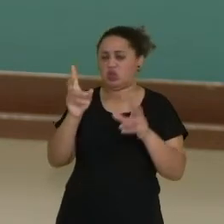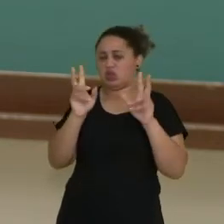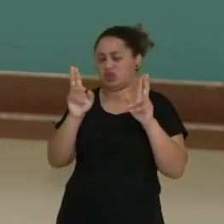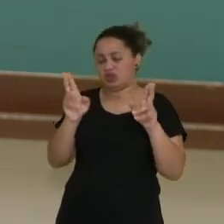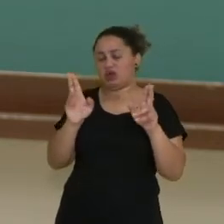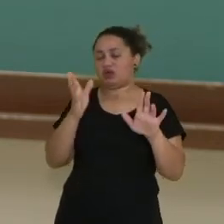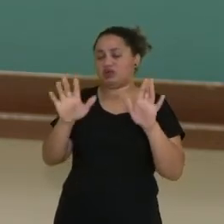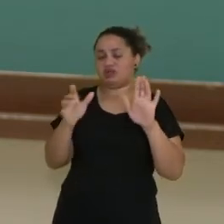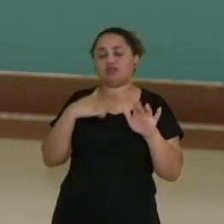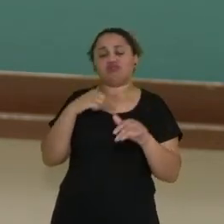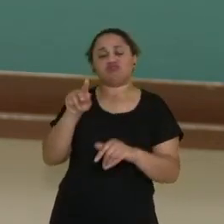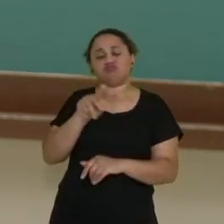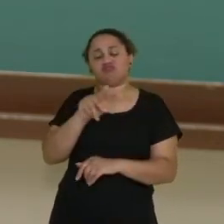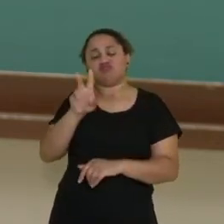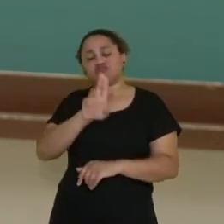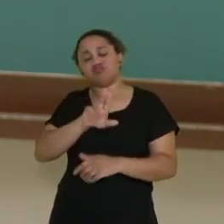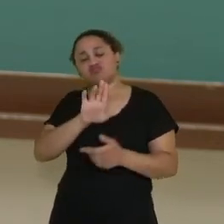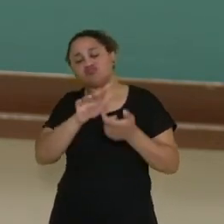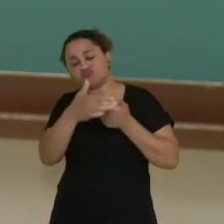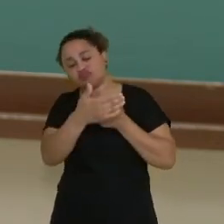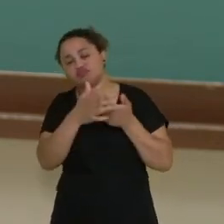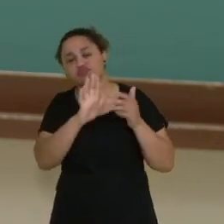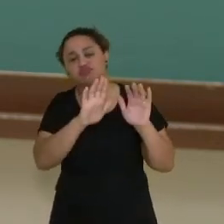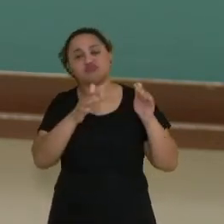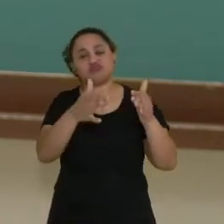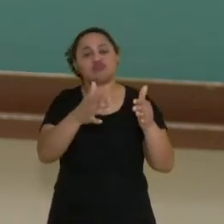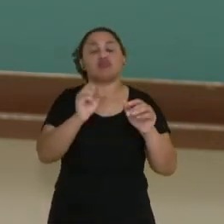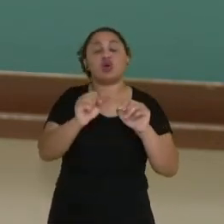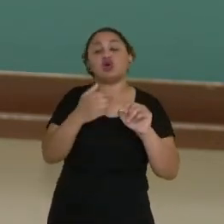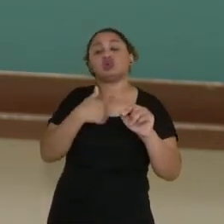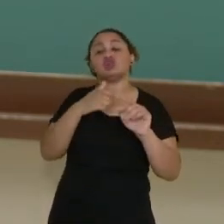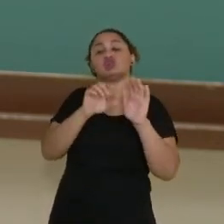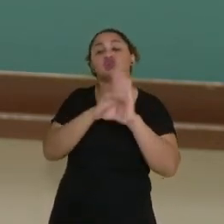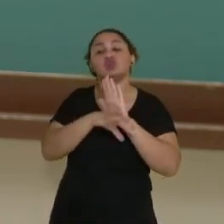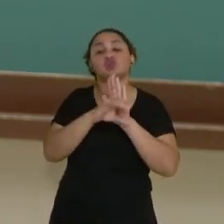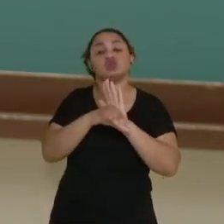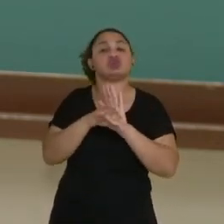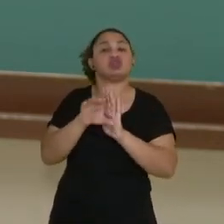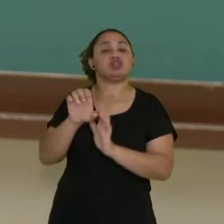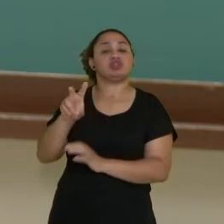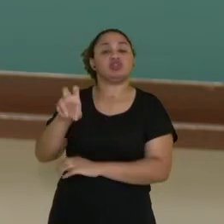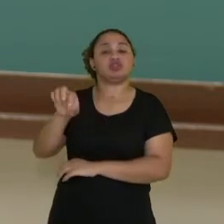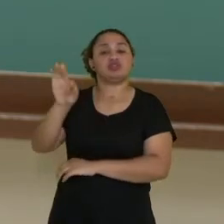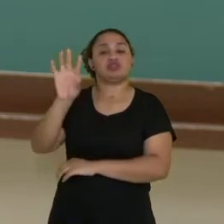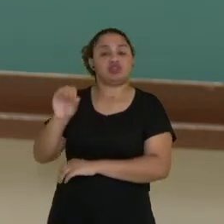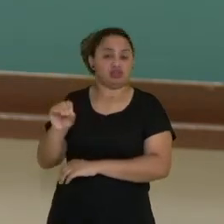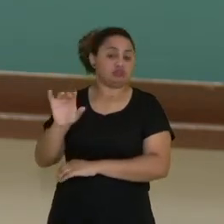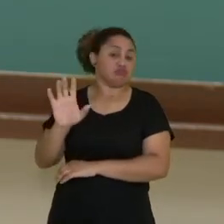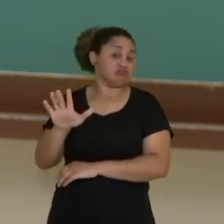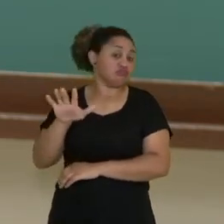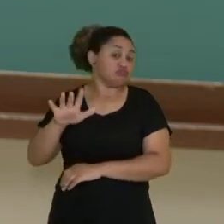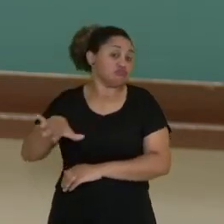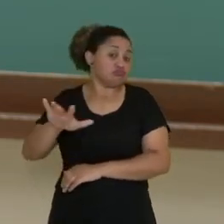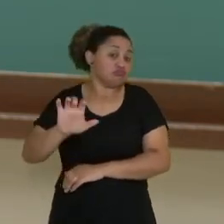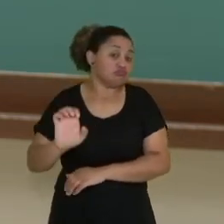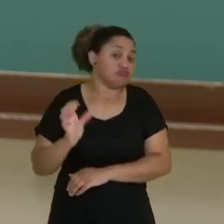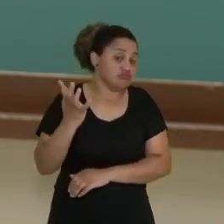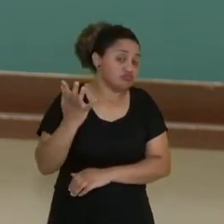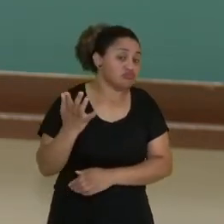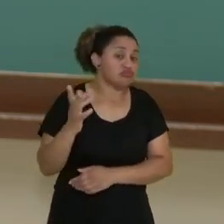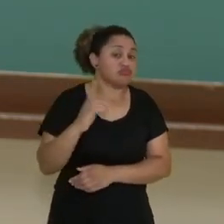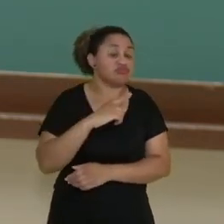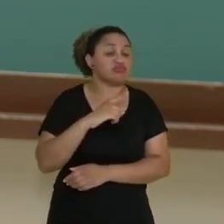o professor da sua escola pode falar o conceito evento, tá? Então, possibilidades favoráveis